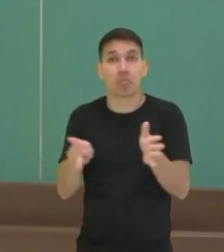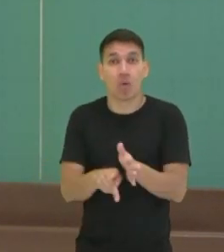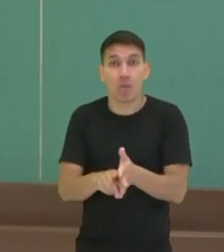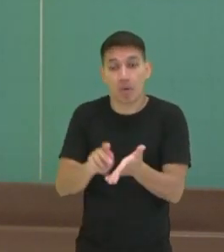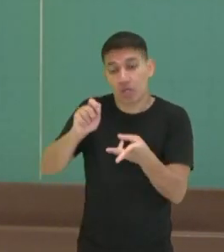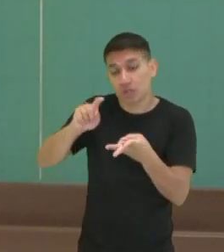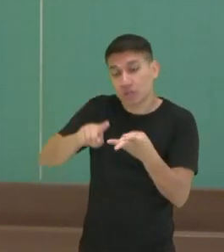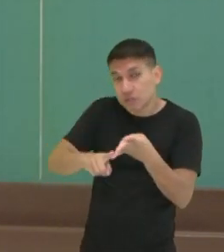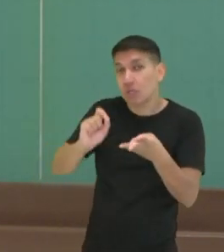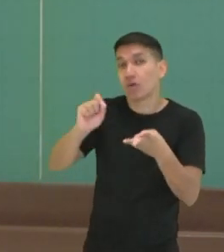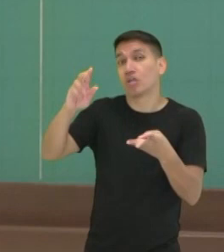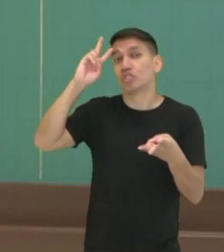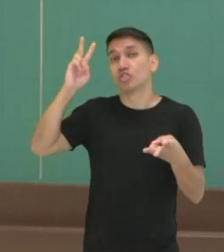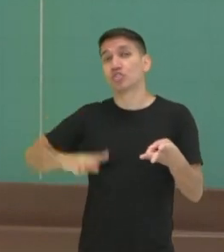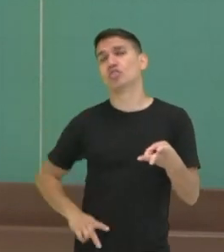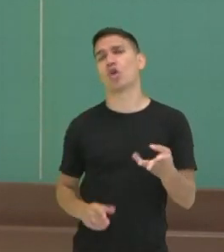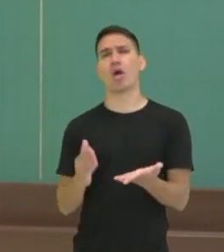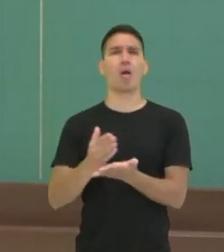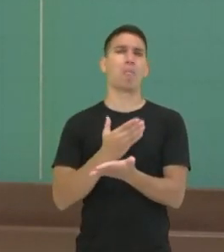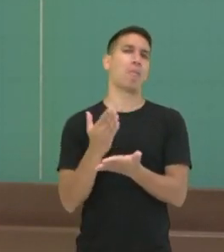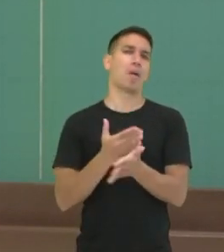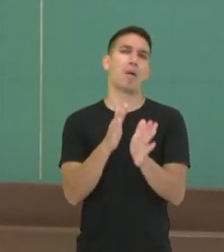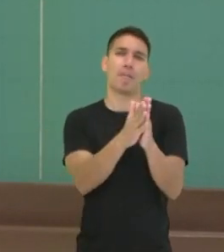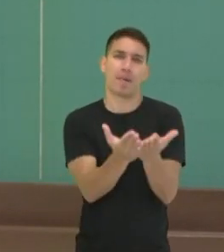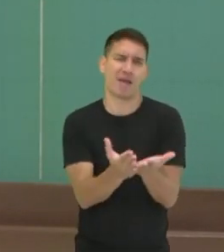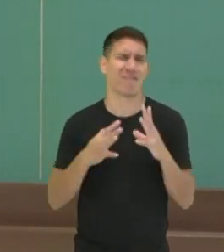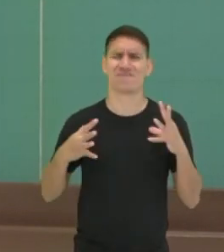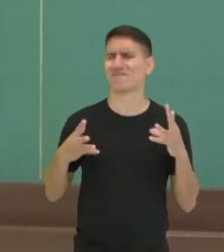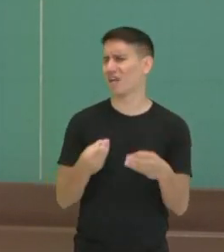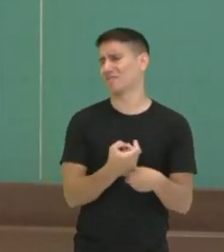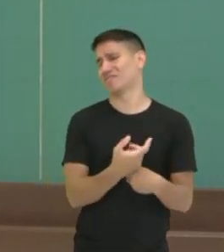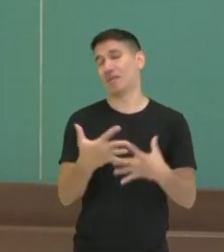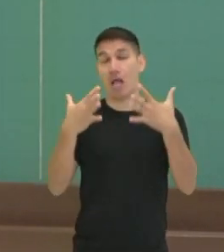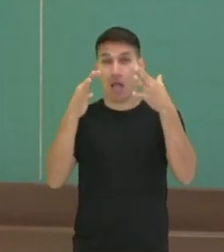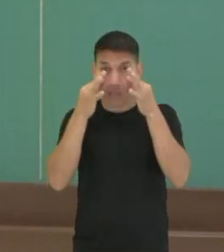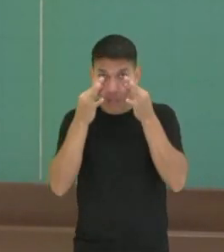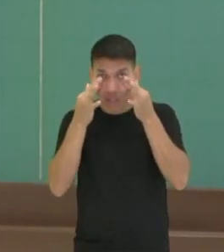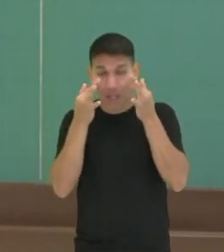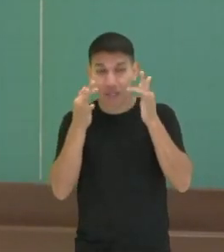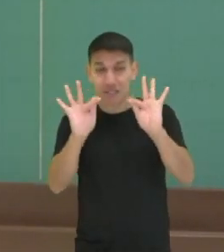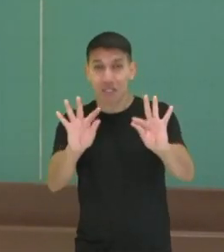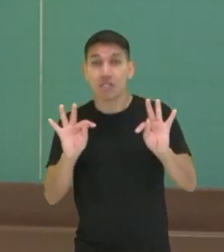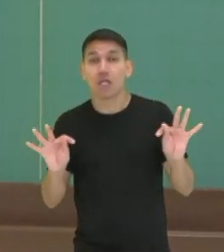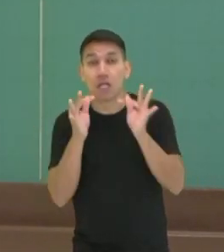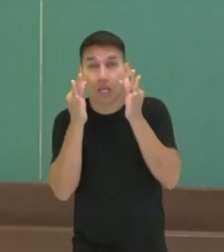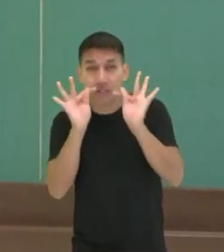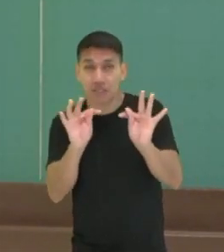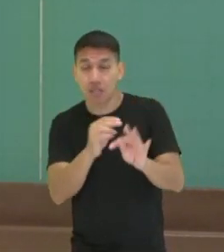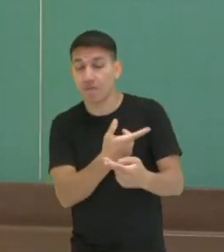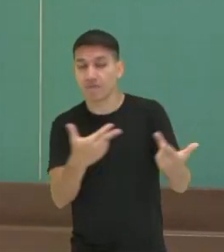E toda aquela história dos grandes mártires, ou seja, testemunhas do cristianismo eram retratadas nesses livros.